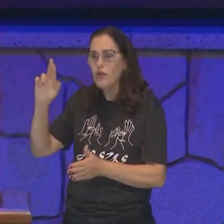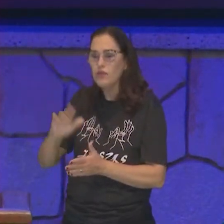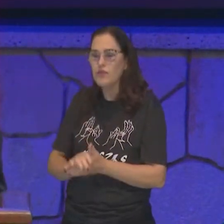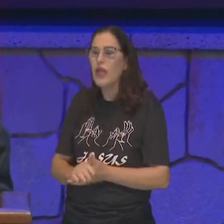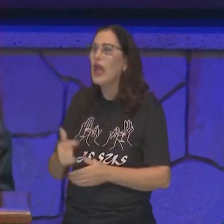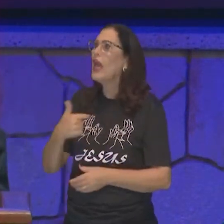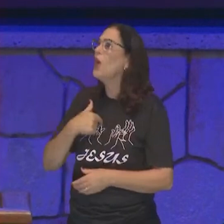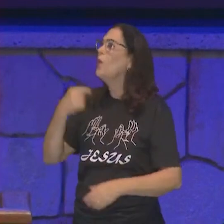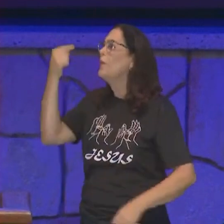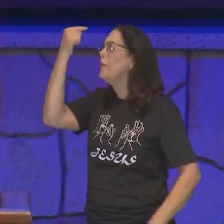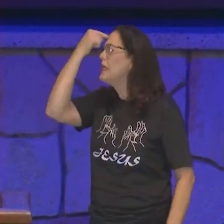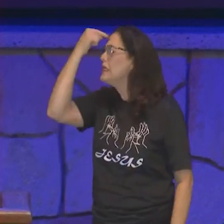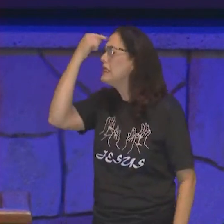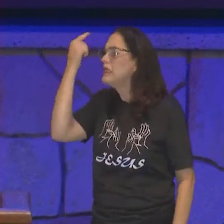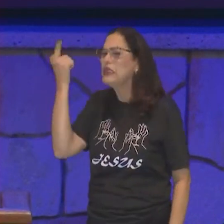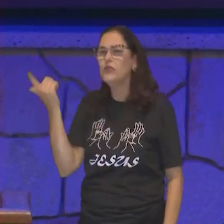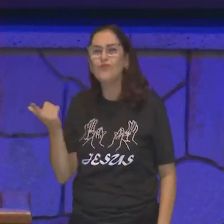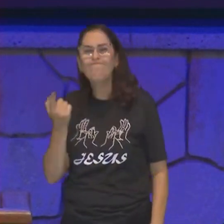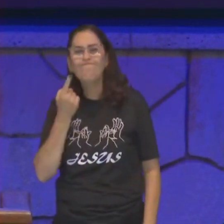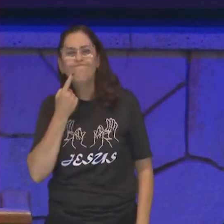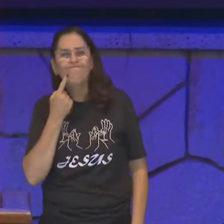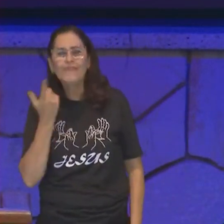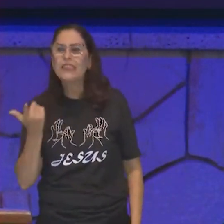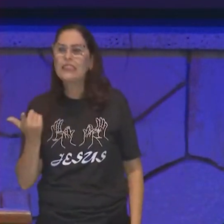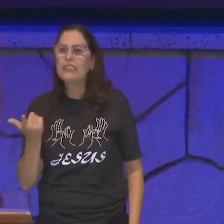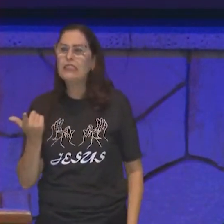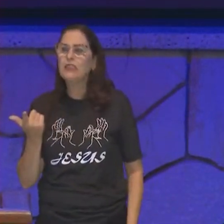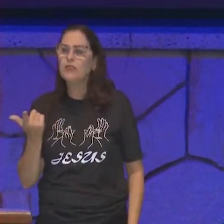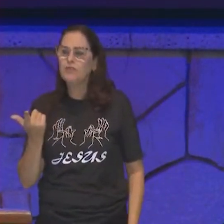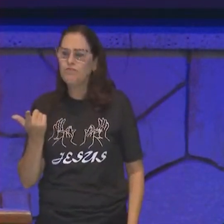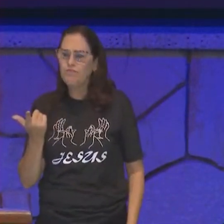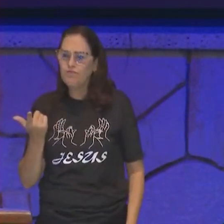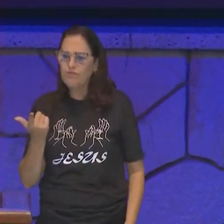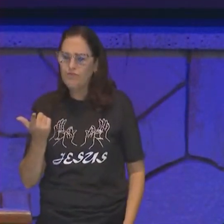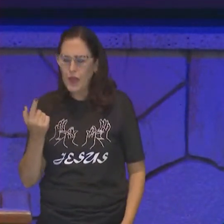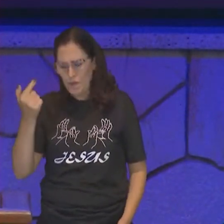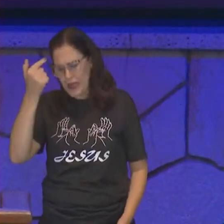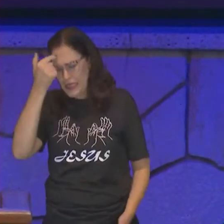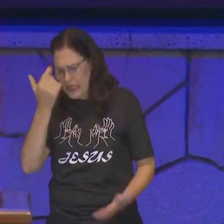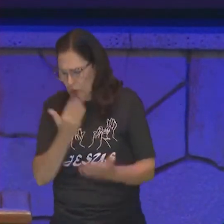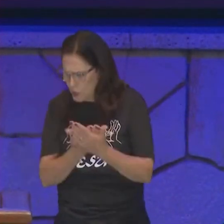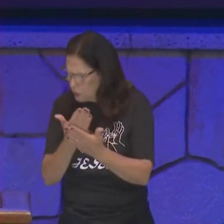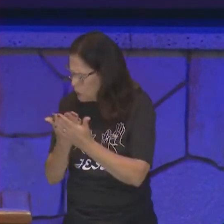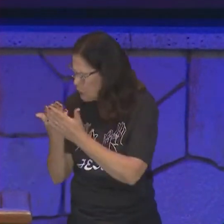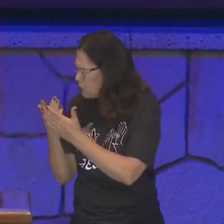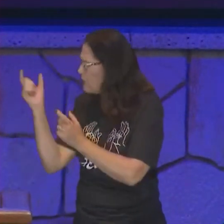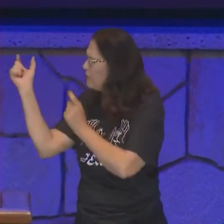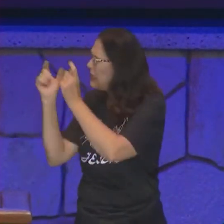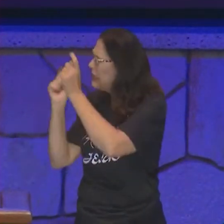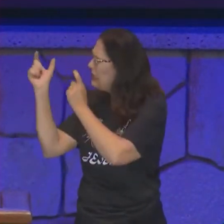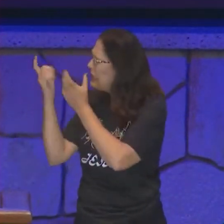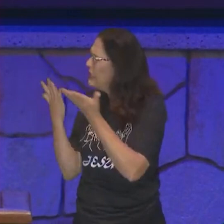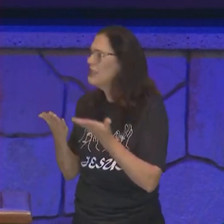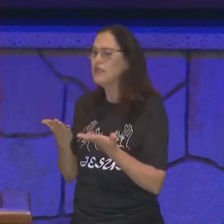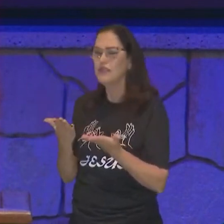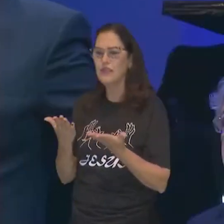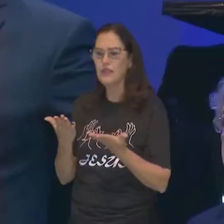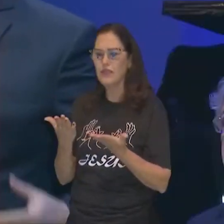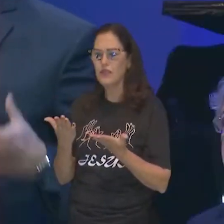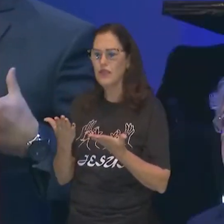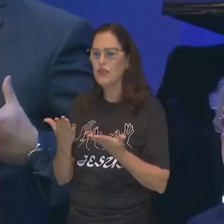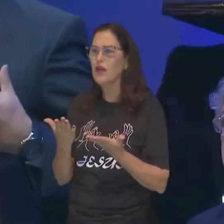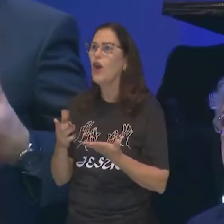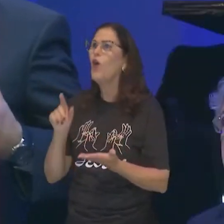eu fico pensando, queridos, e pensando enquanto estava meditando nessas palavras,